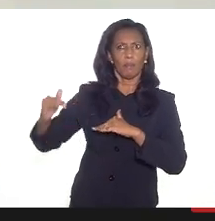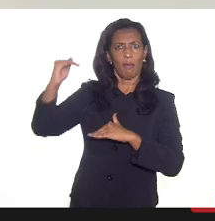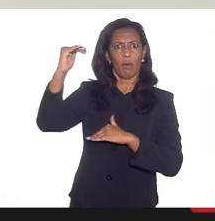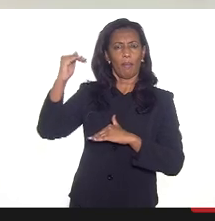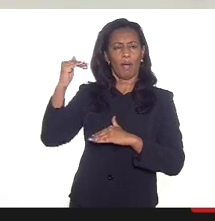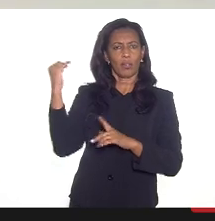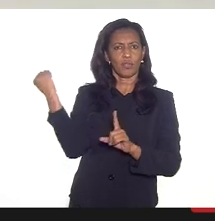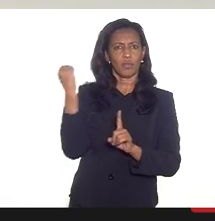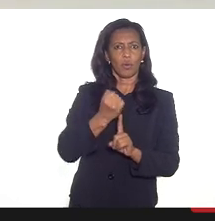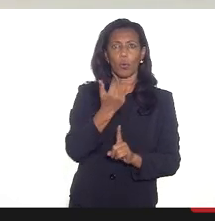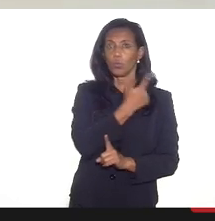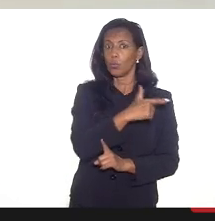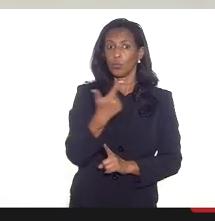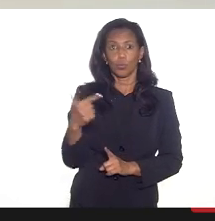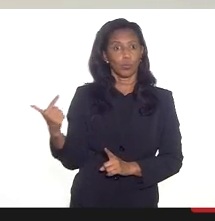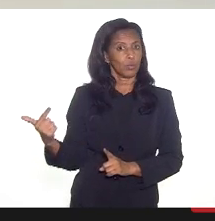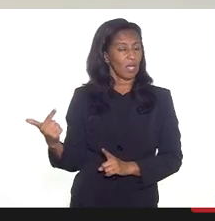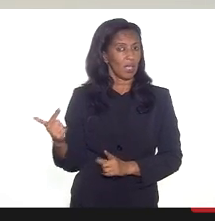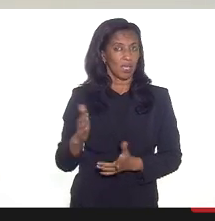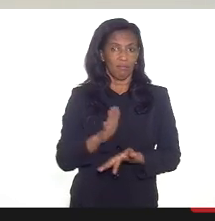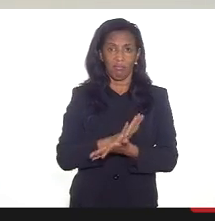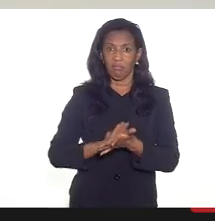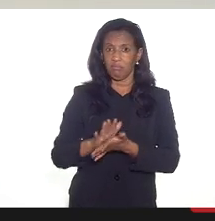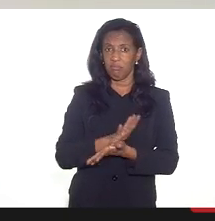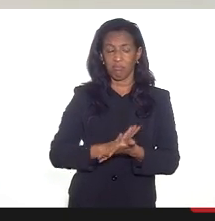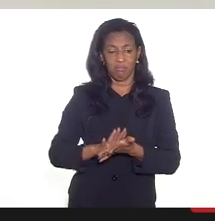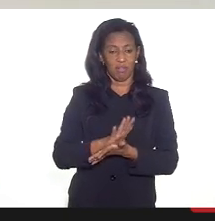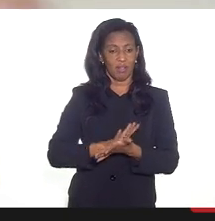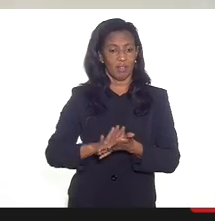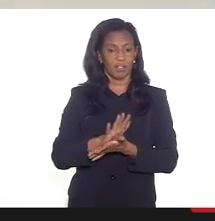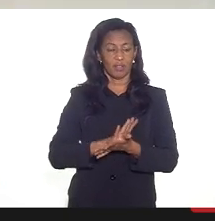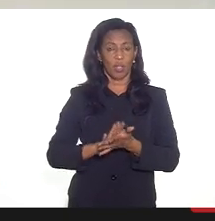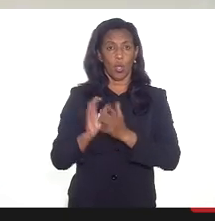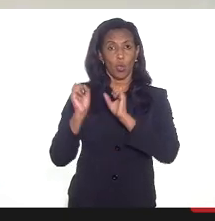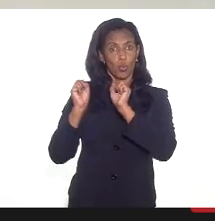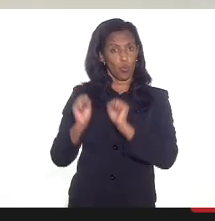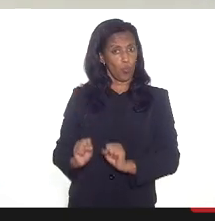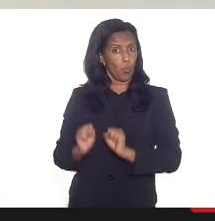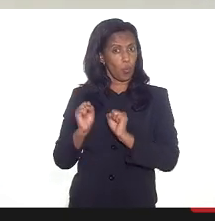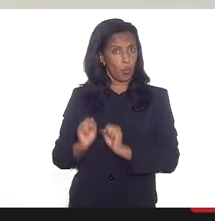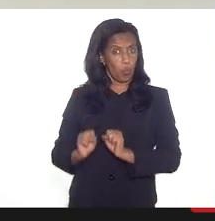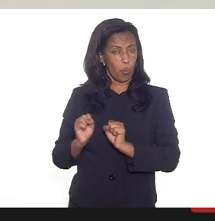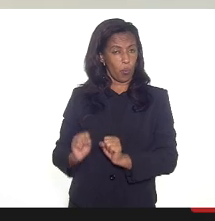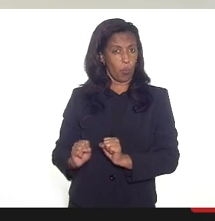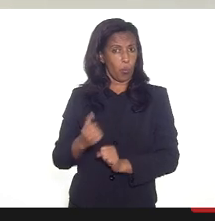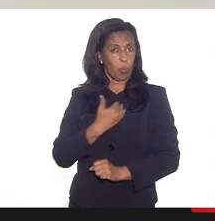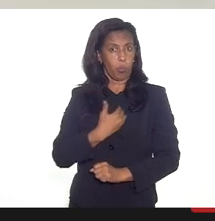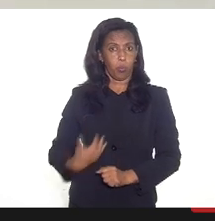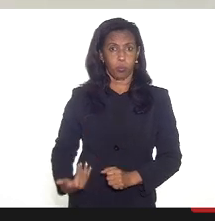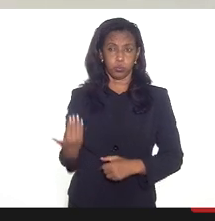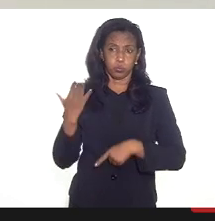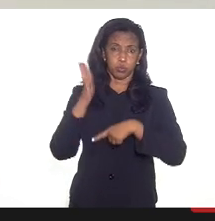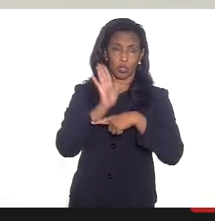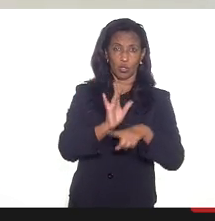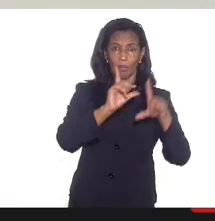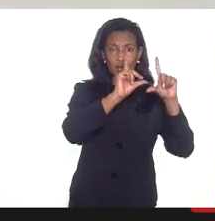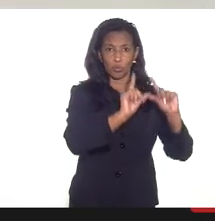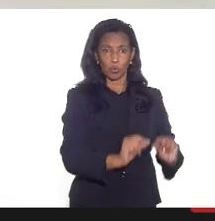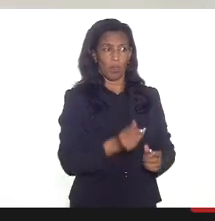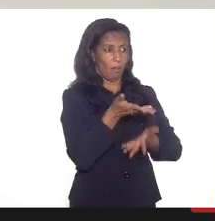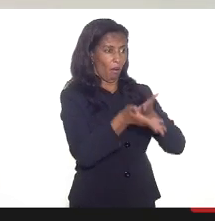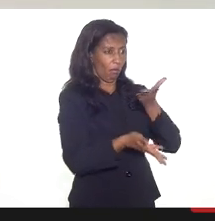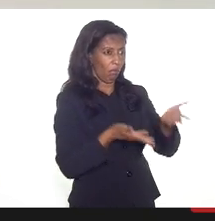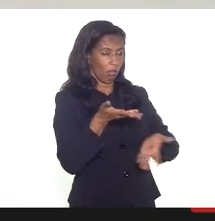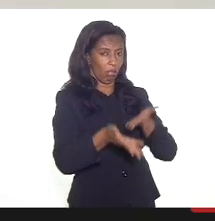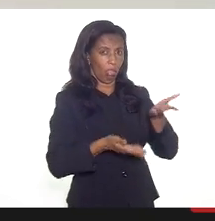feminicídio não tem atuação nenhuma do poder público para minimizar, para orientar